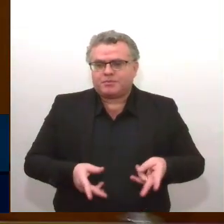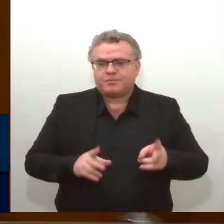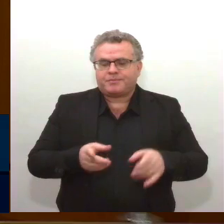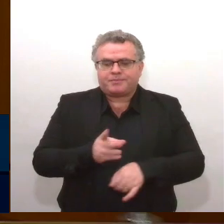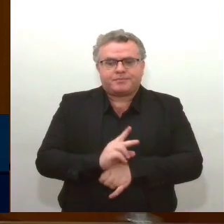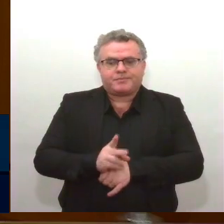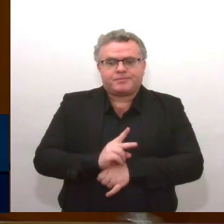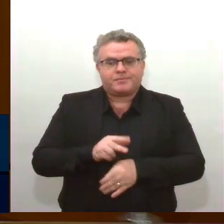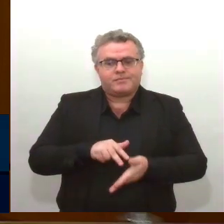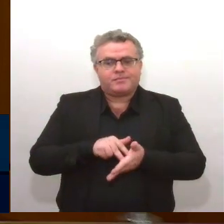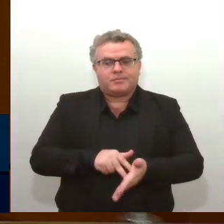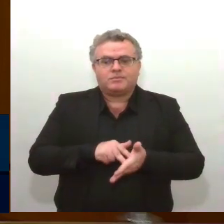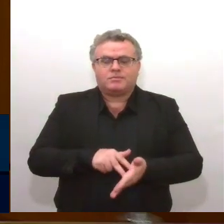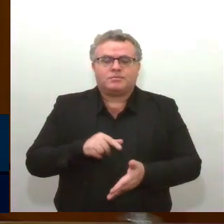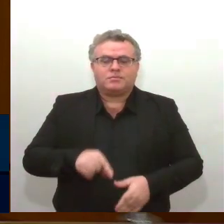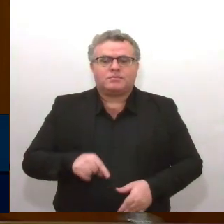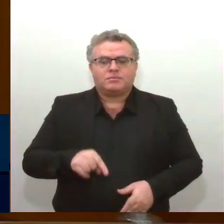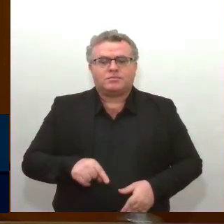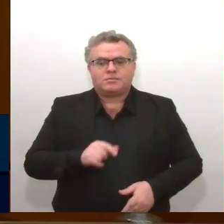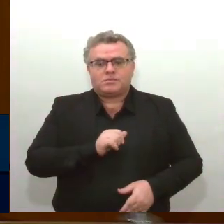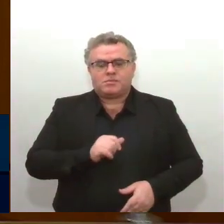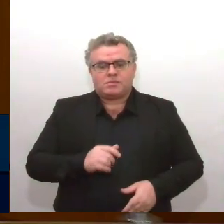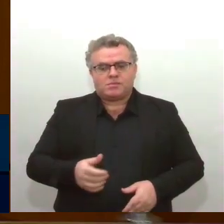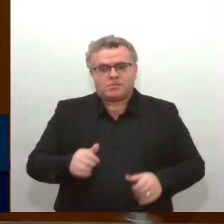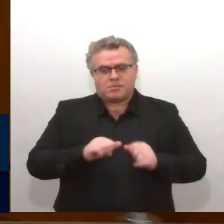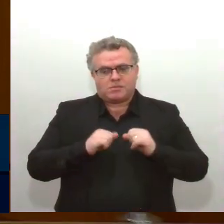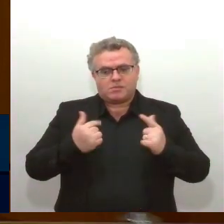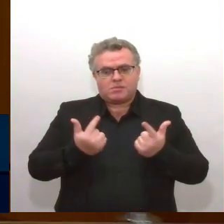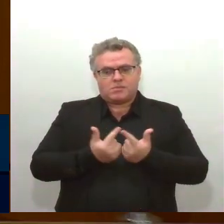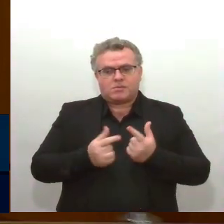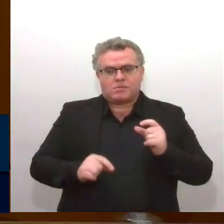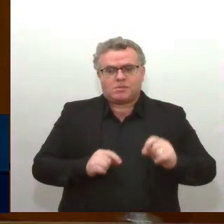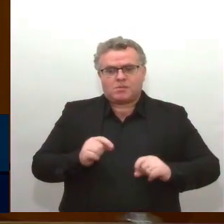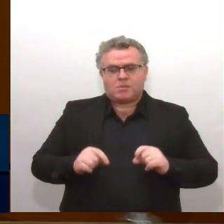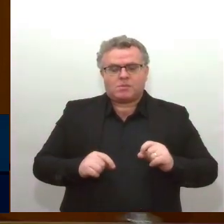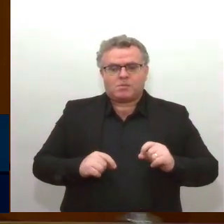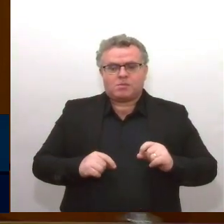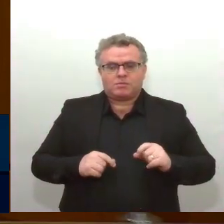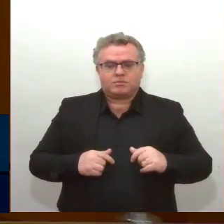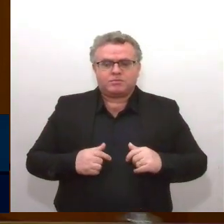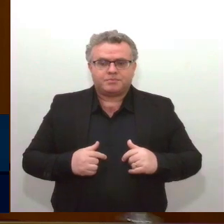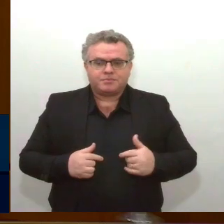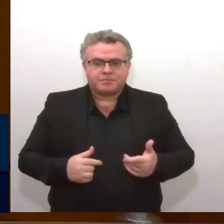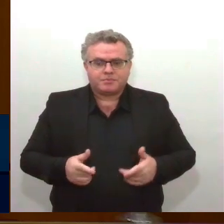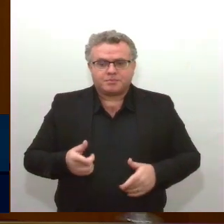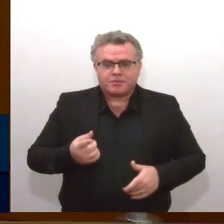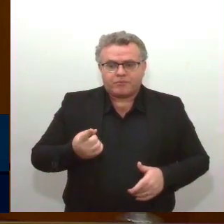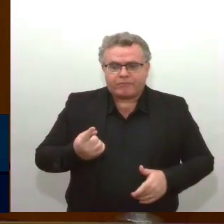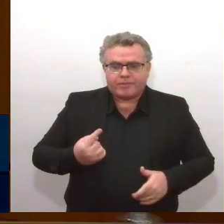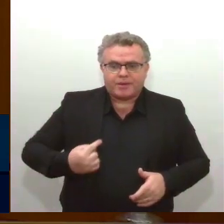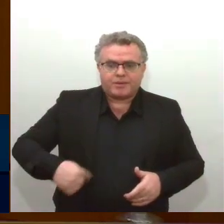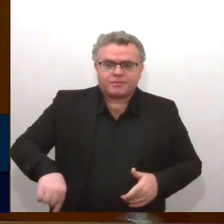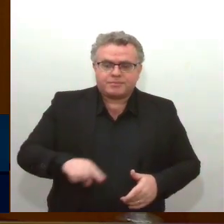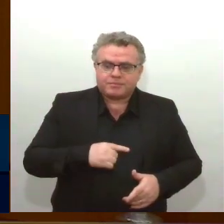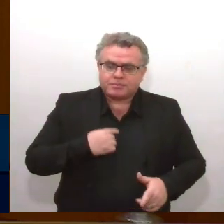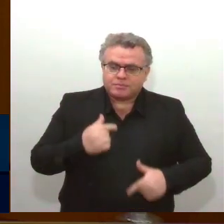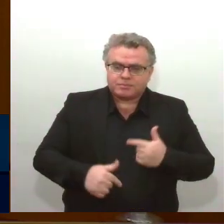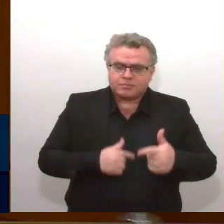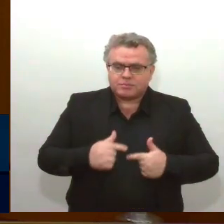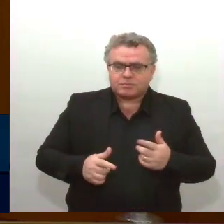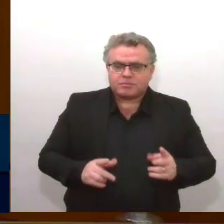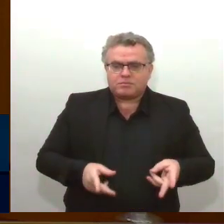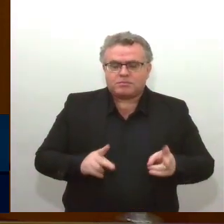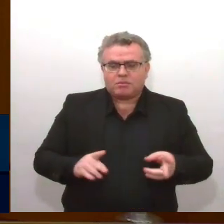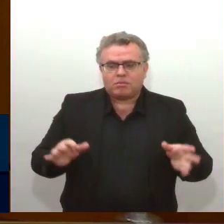Legislativa realmente fizemos o que estava ao nosso alcance em Ribeir Como disse feliz feliz com tudo como